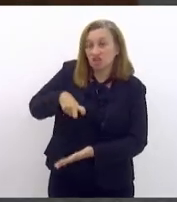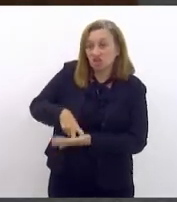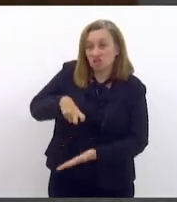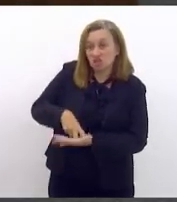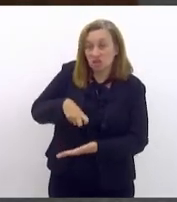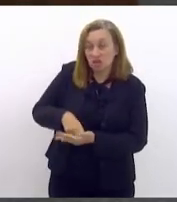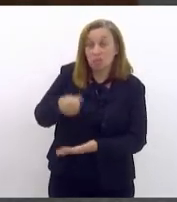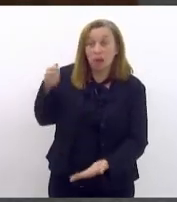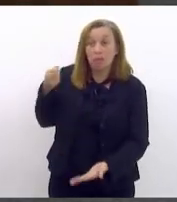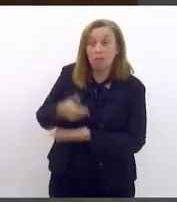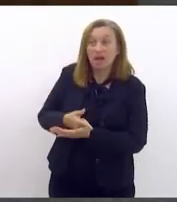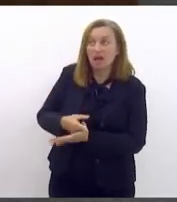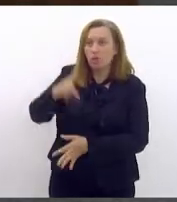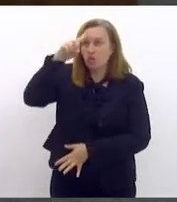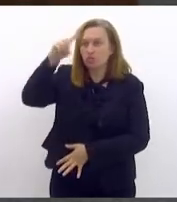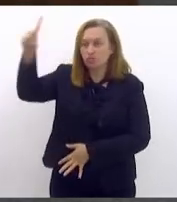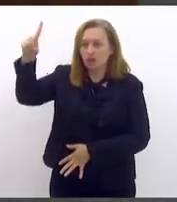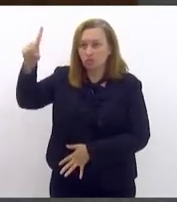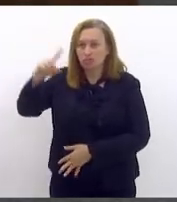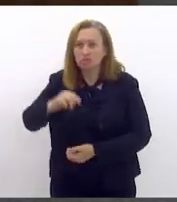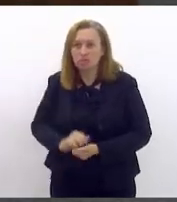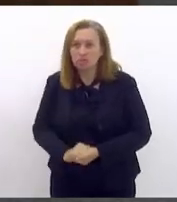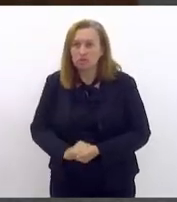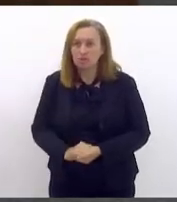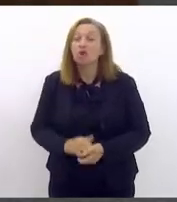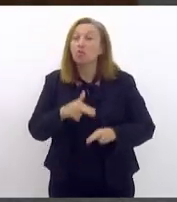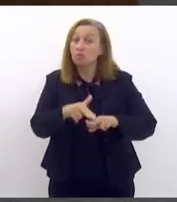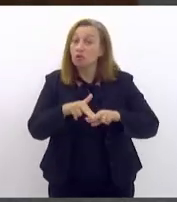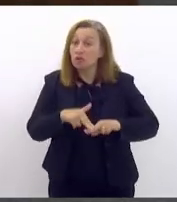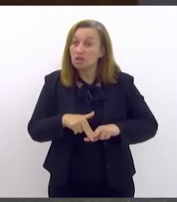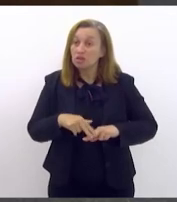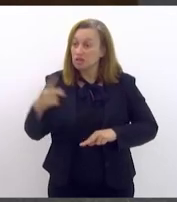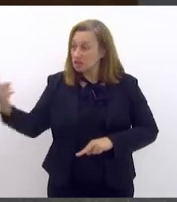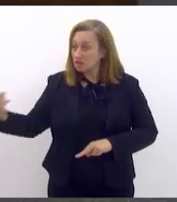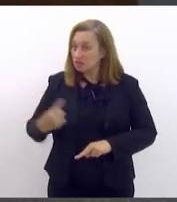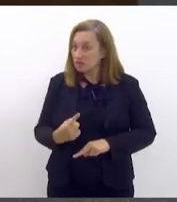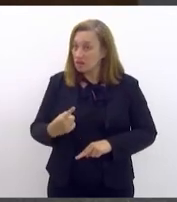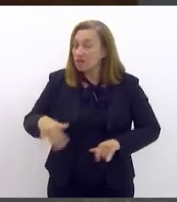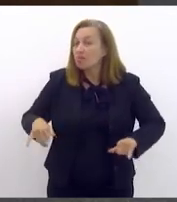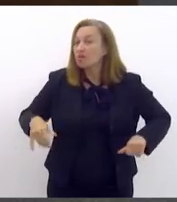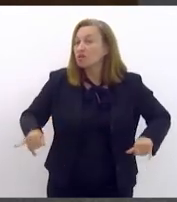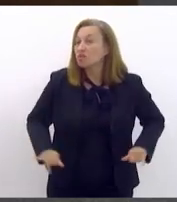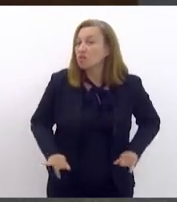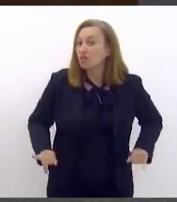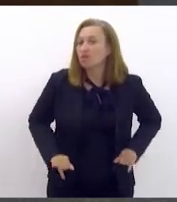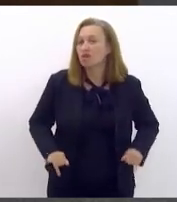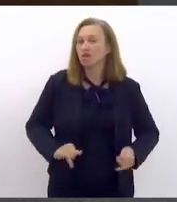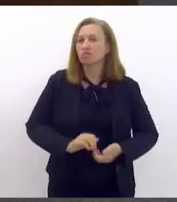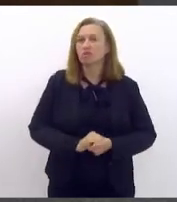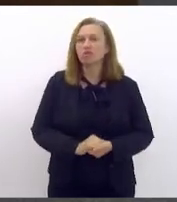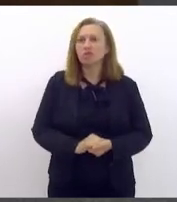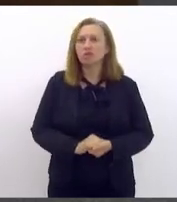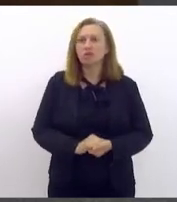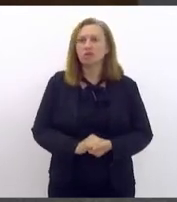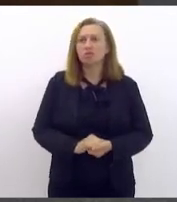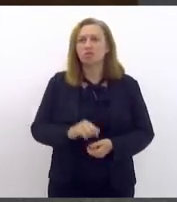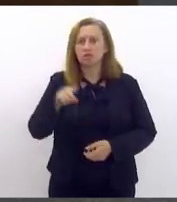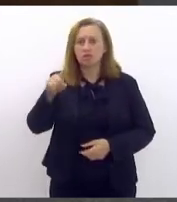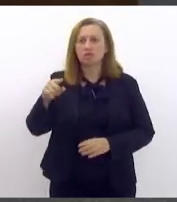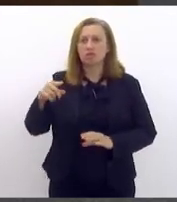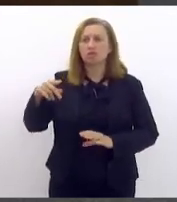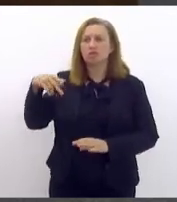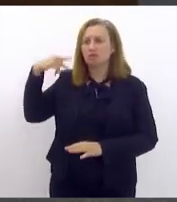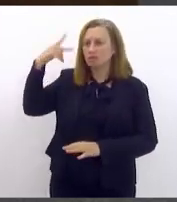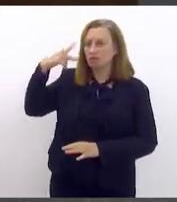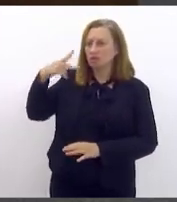lá com aquele lá de cima. E é por isso que ela veio aqui para sofrer. Então, esta vereadora, que